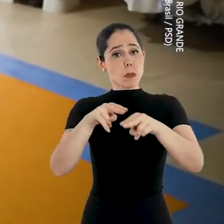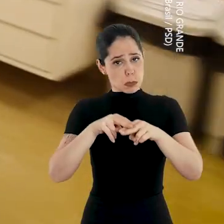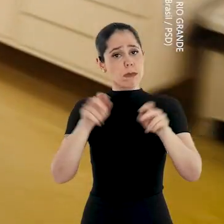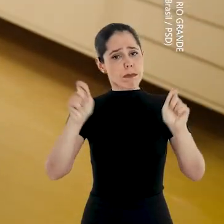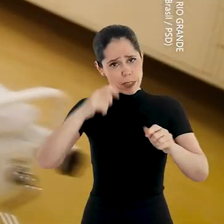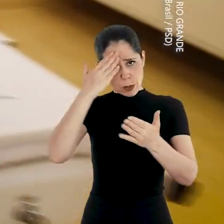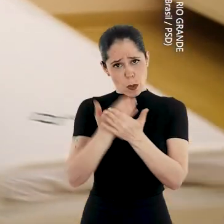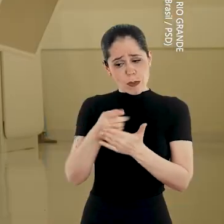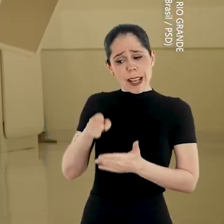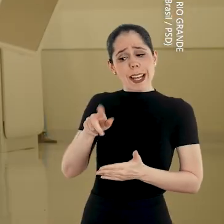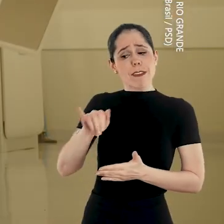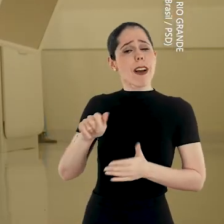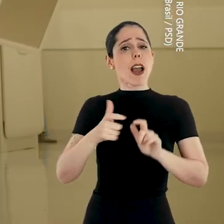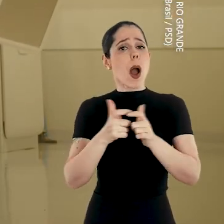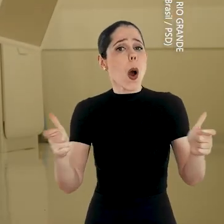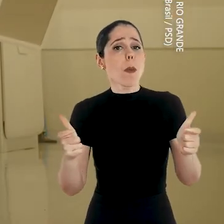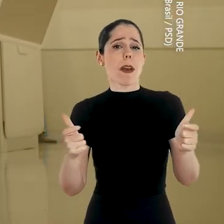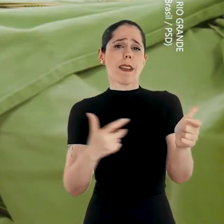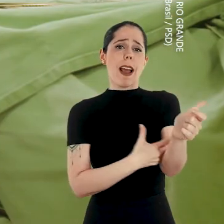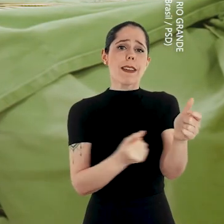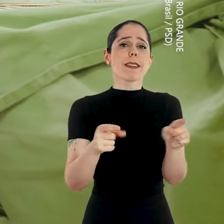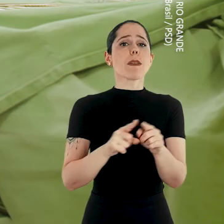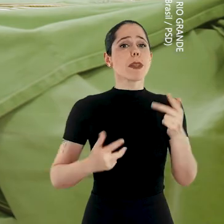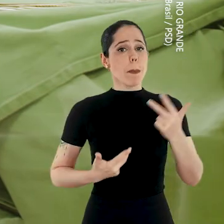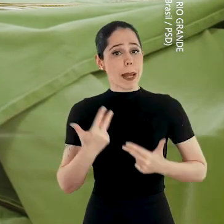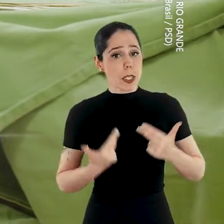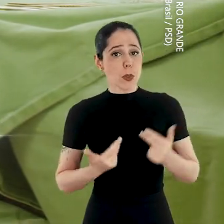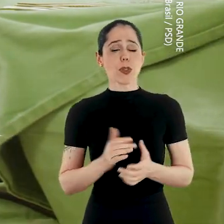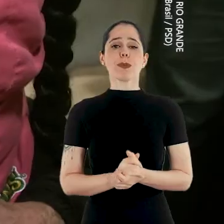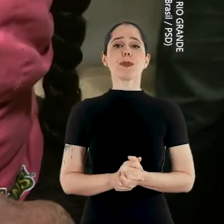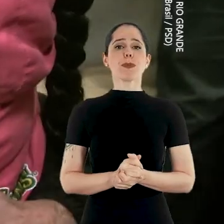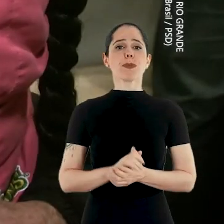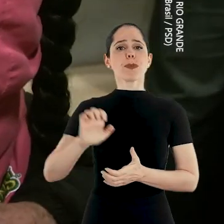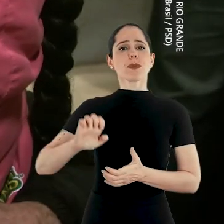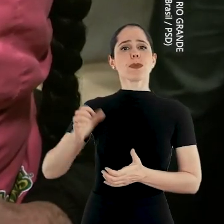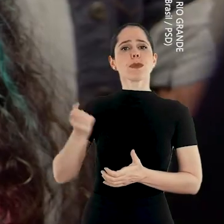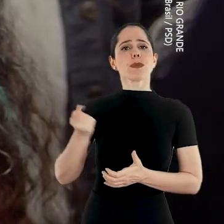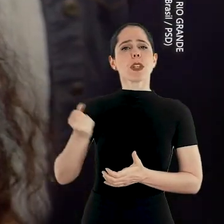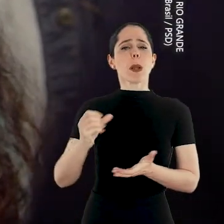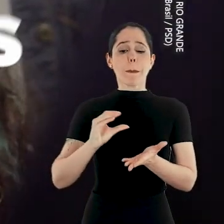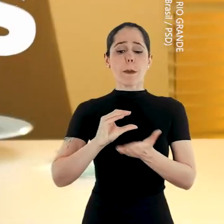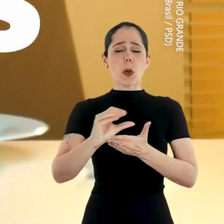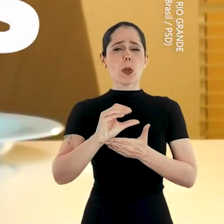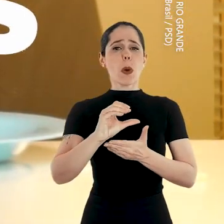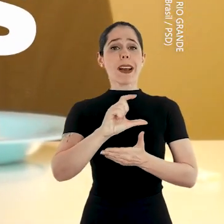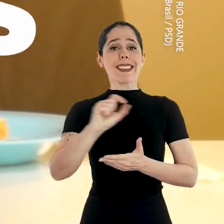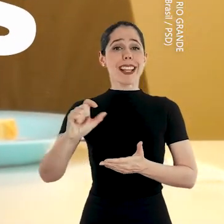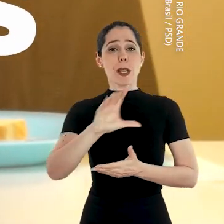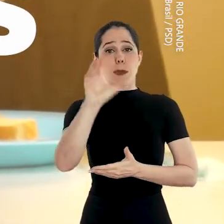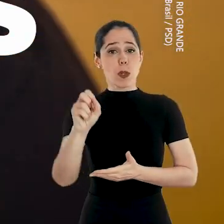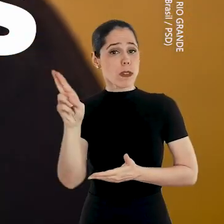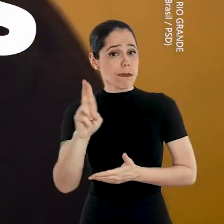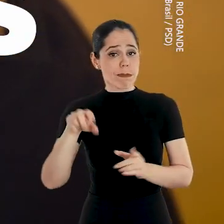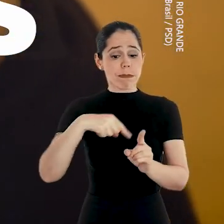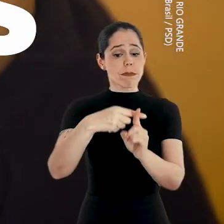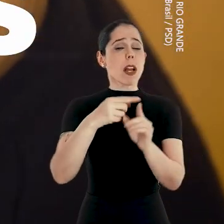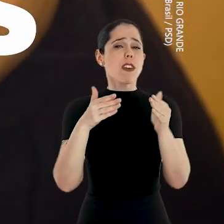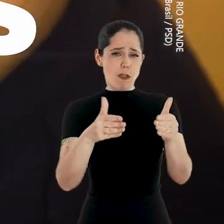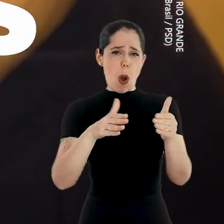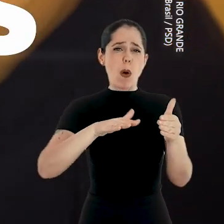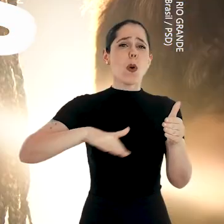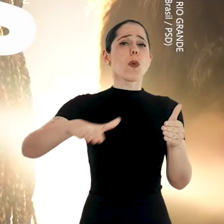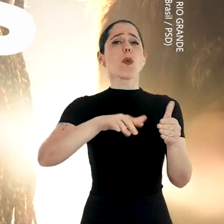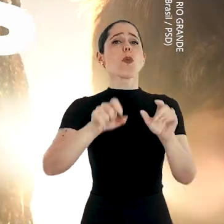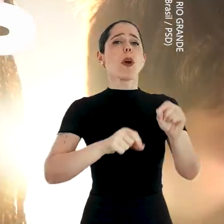você pode confiar que ele vai ampliar os exames e as cirurgias. Eduardo colocou 100 milhões de reais a mais na merenda